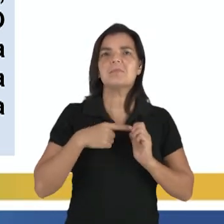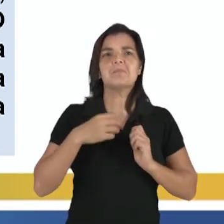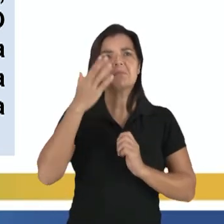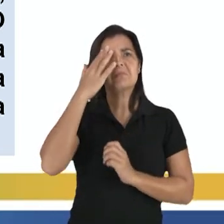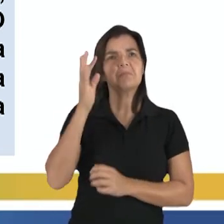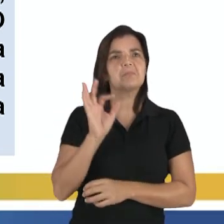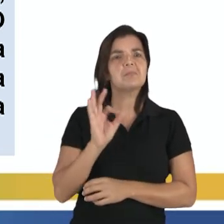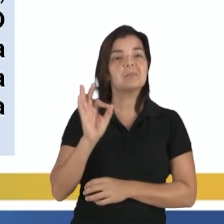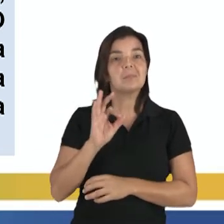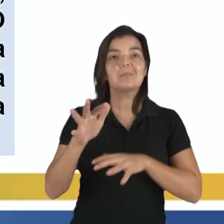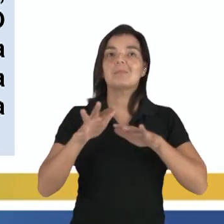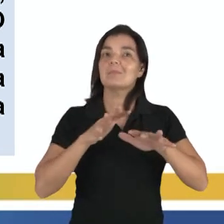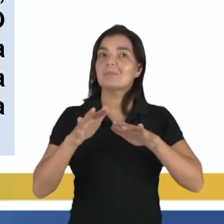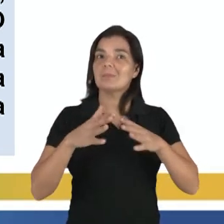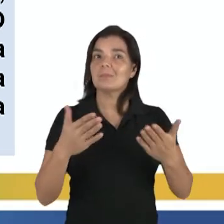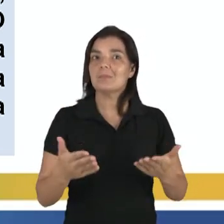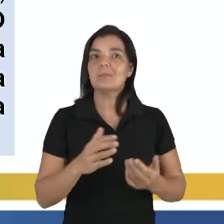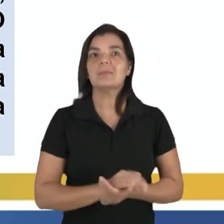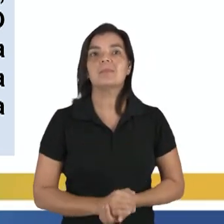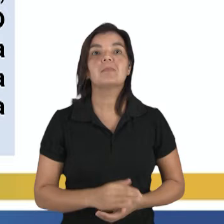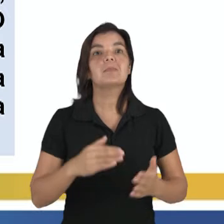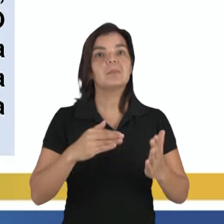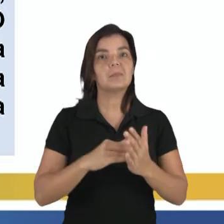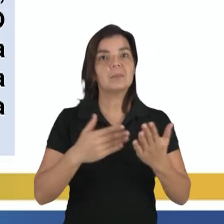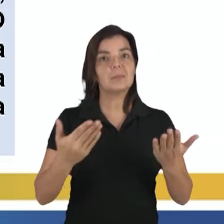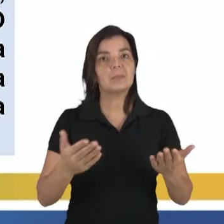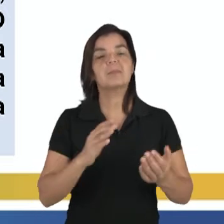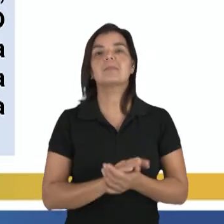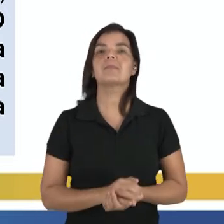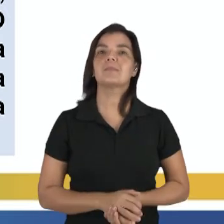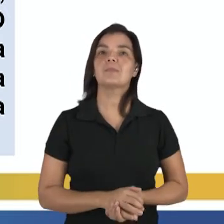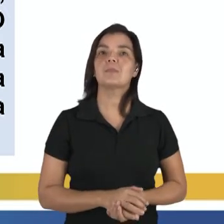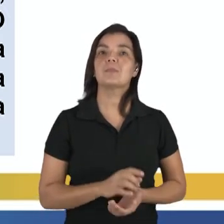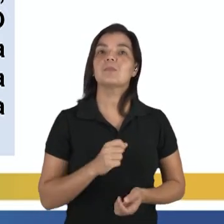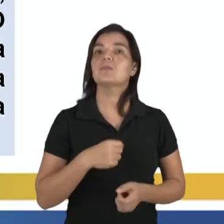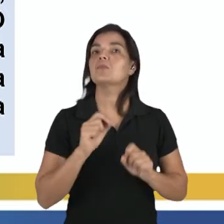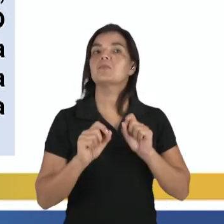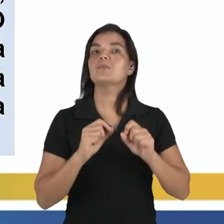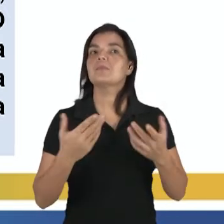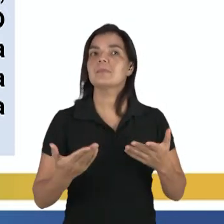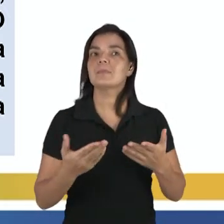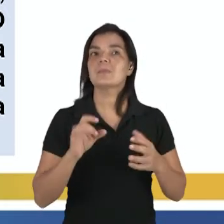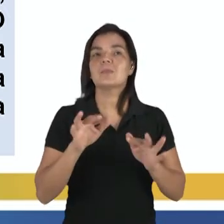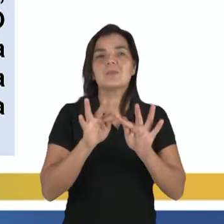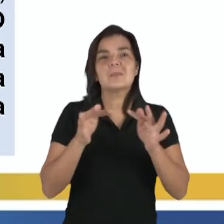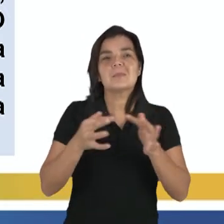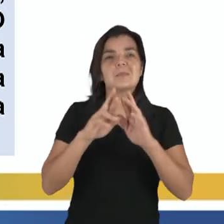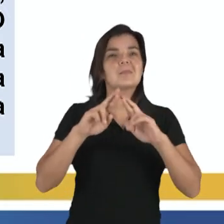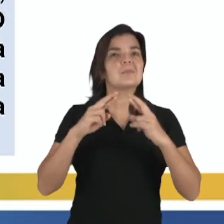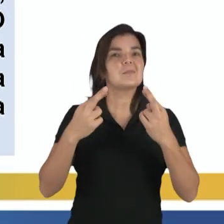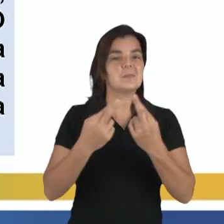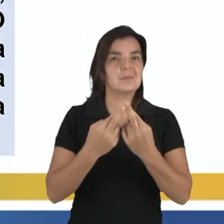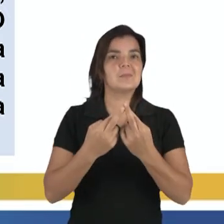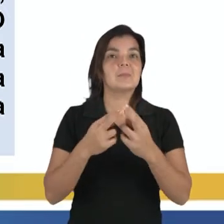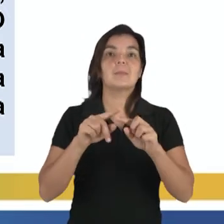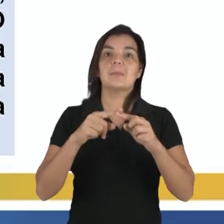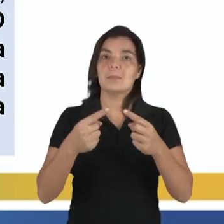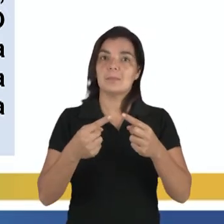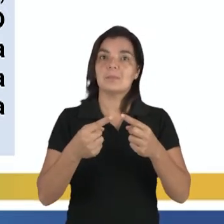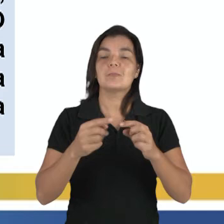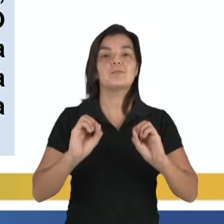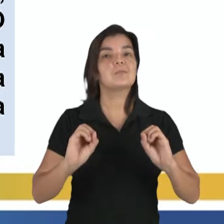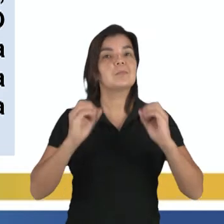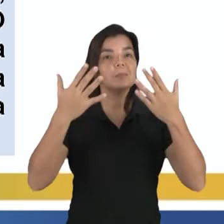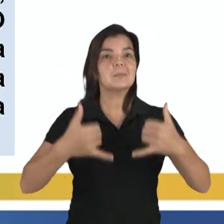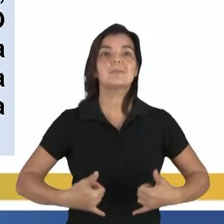início fica sem entender toda a movimentação deles, até que se dá conta de que não se trata de uma simples reunião familiar,